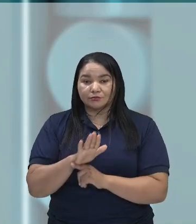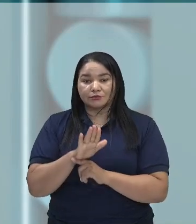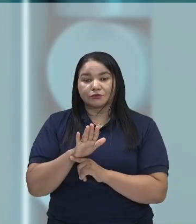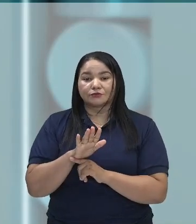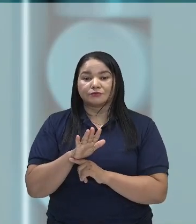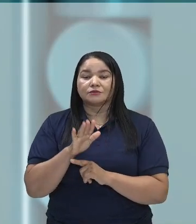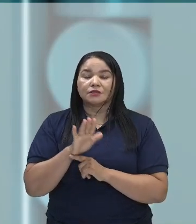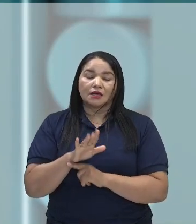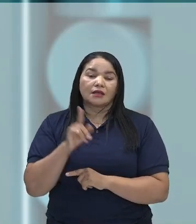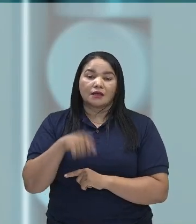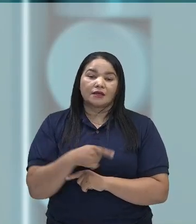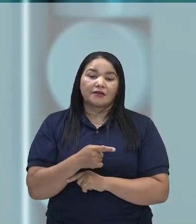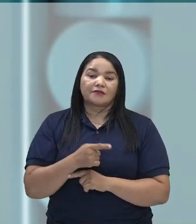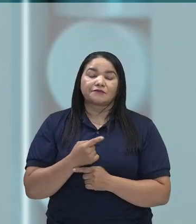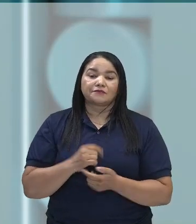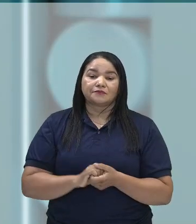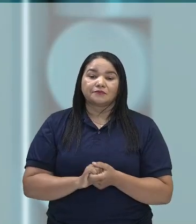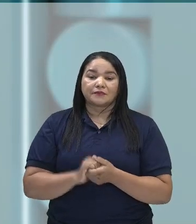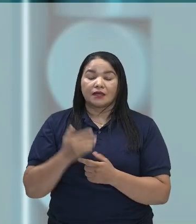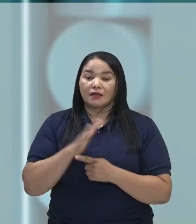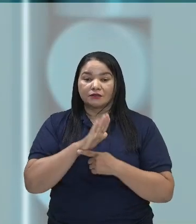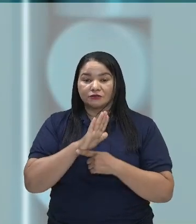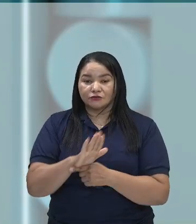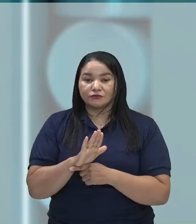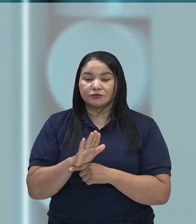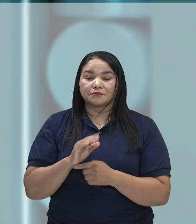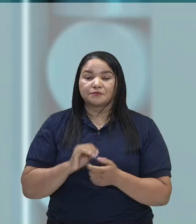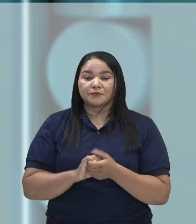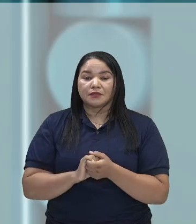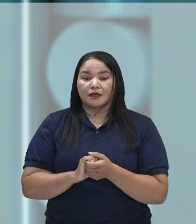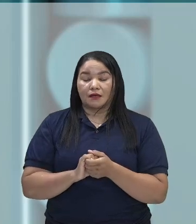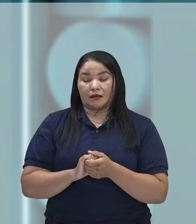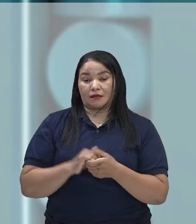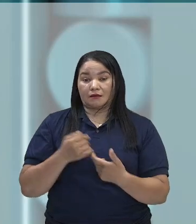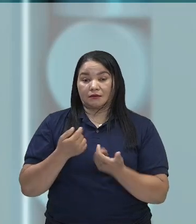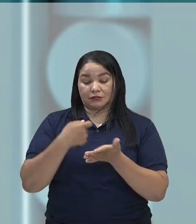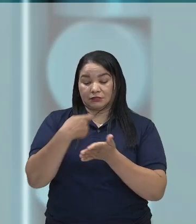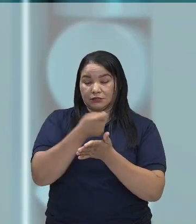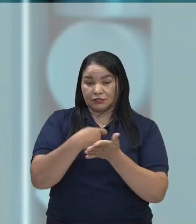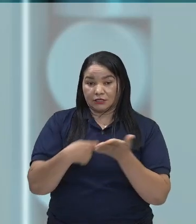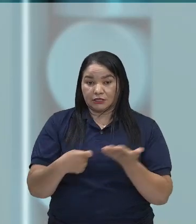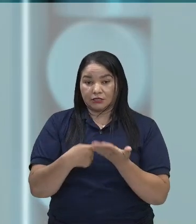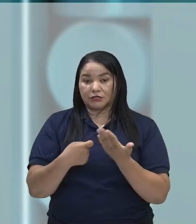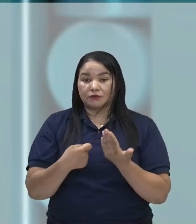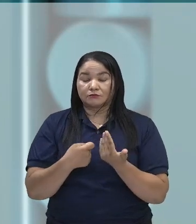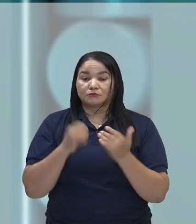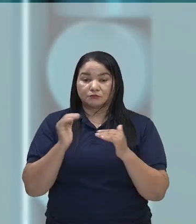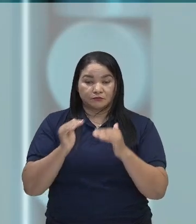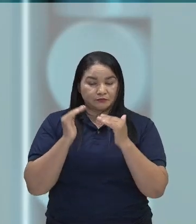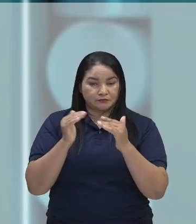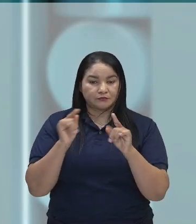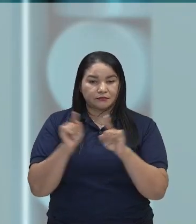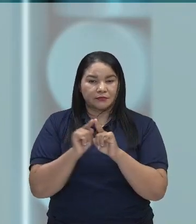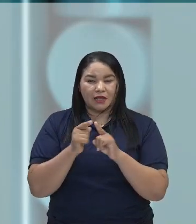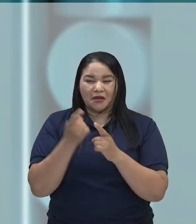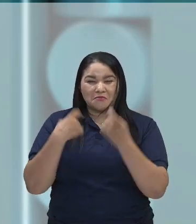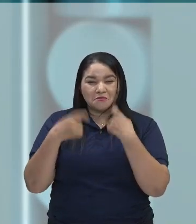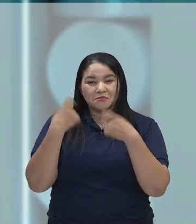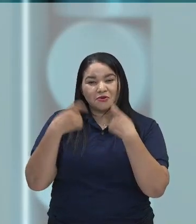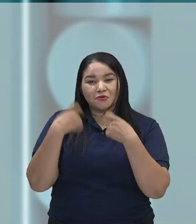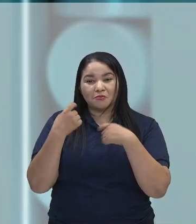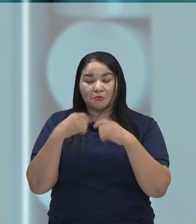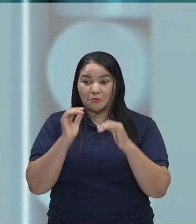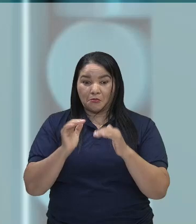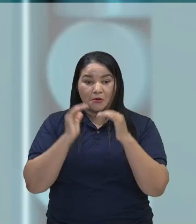uma fuga literal da norma culta da língua, porque nós não vamos nos preocupar com essa norma culta da língua